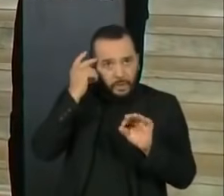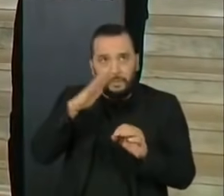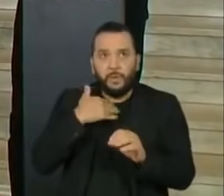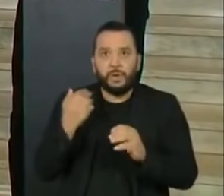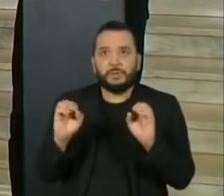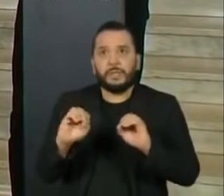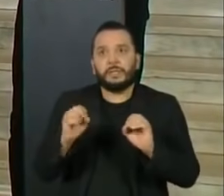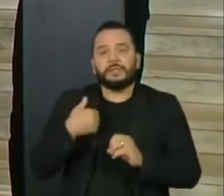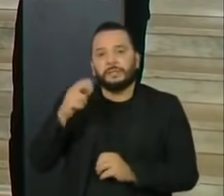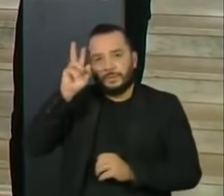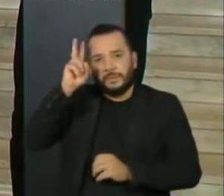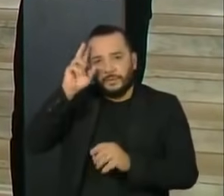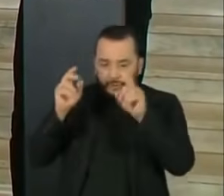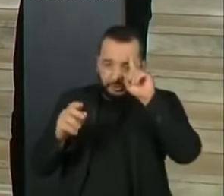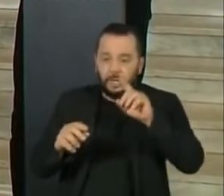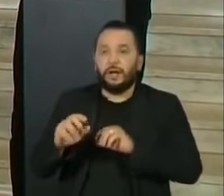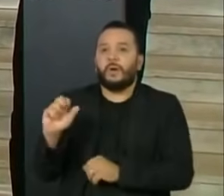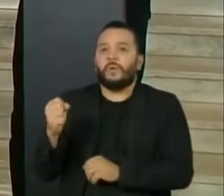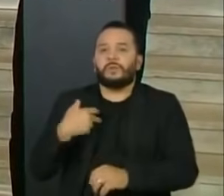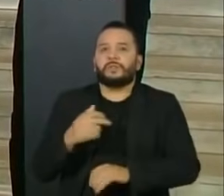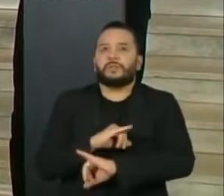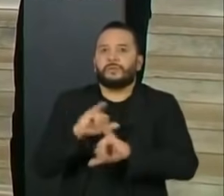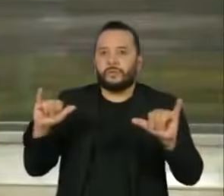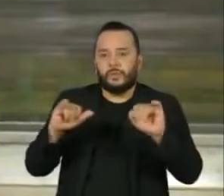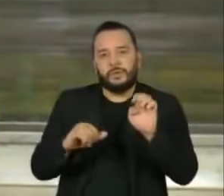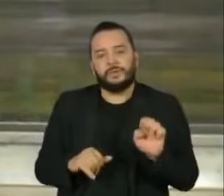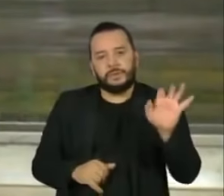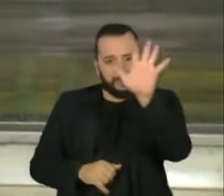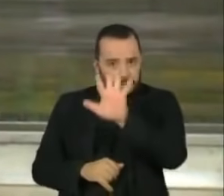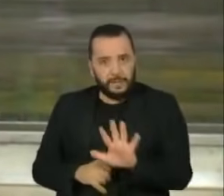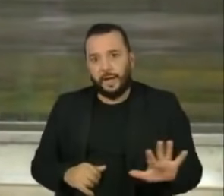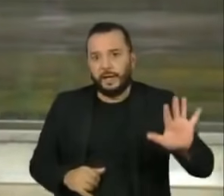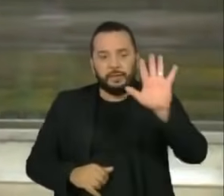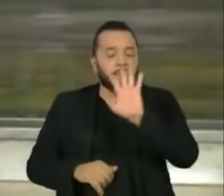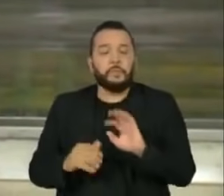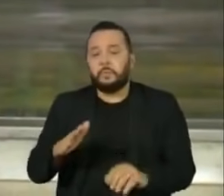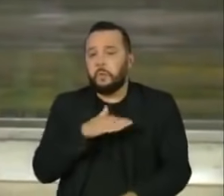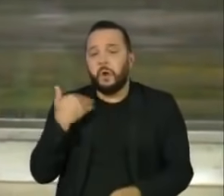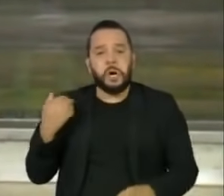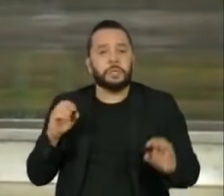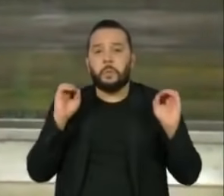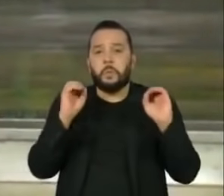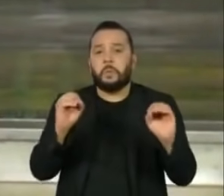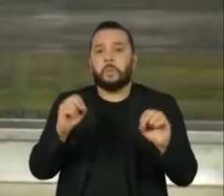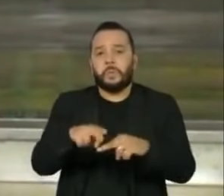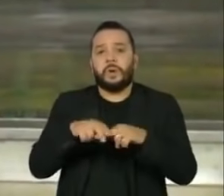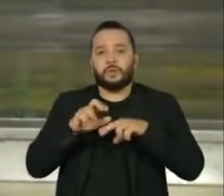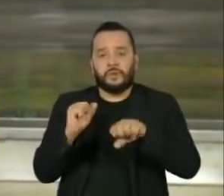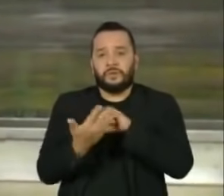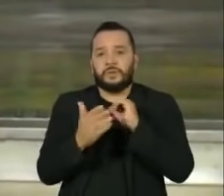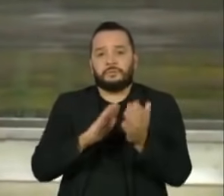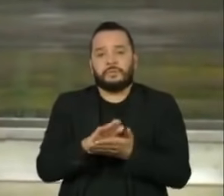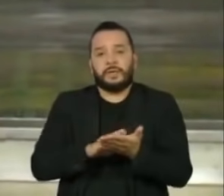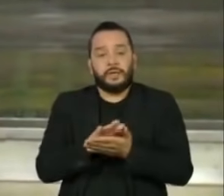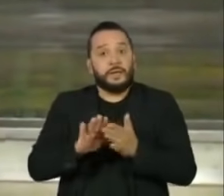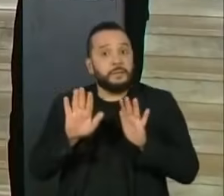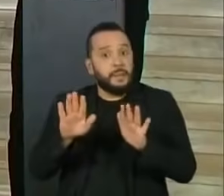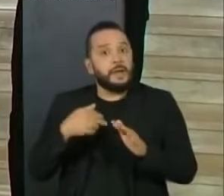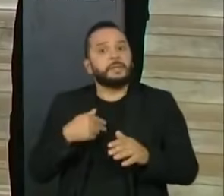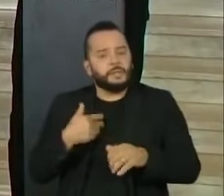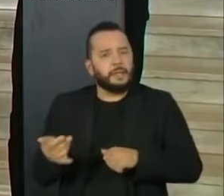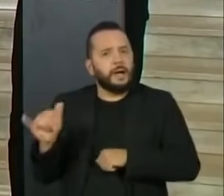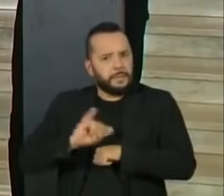dia 8, o governo chegou a divulgar que no estado inteiro ninguém tinha morrido de Covid. Mas na capital